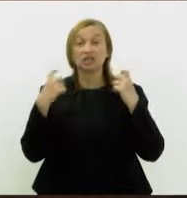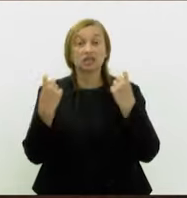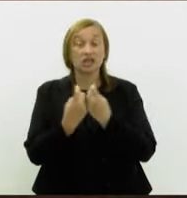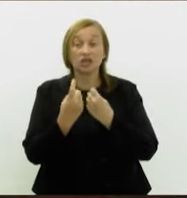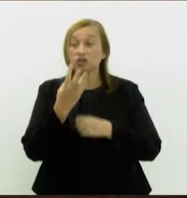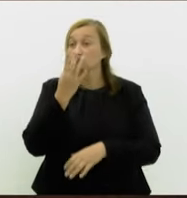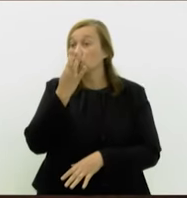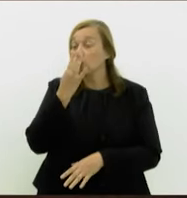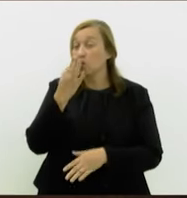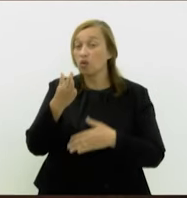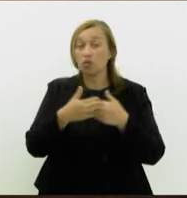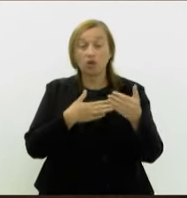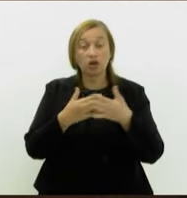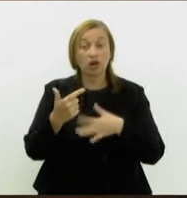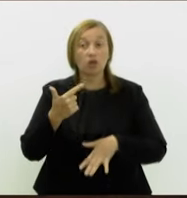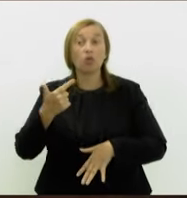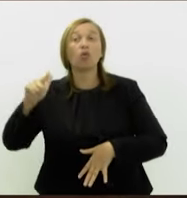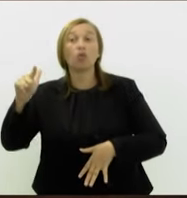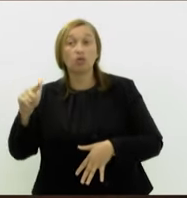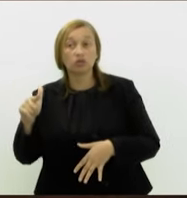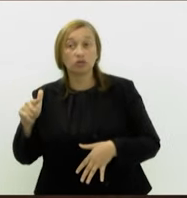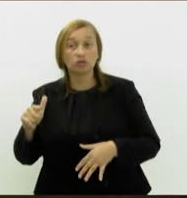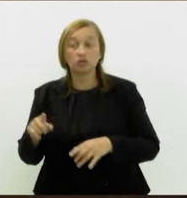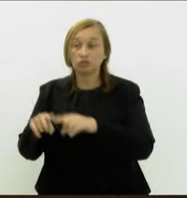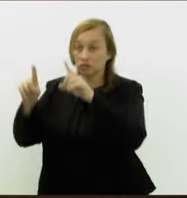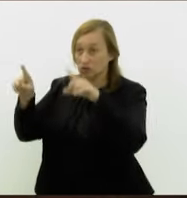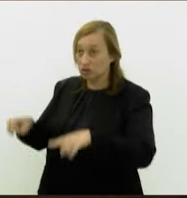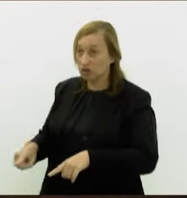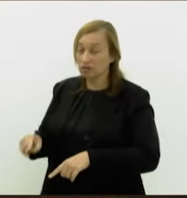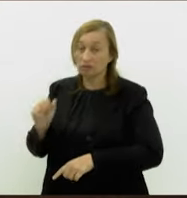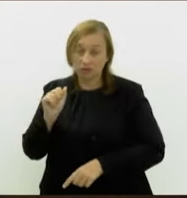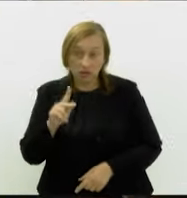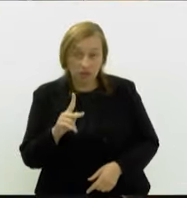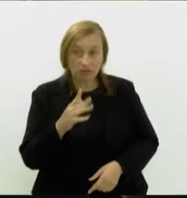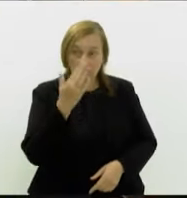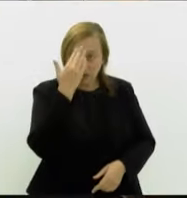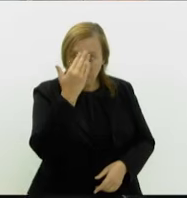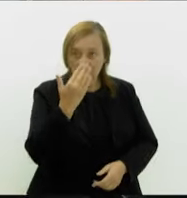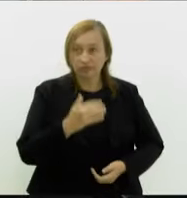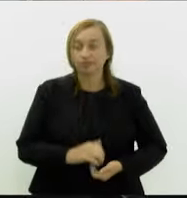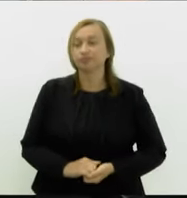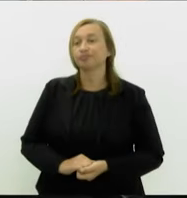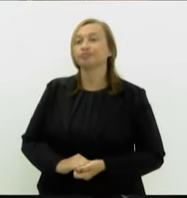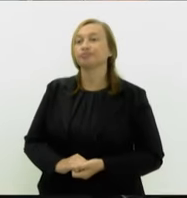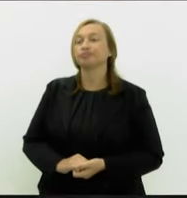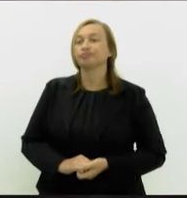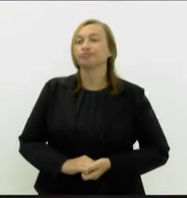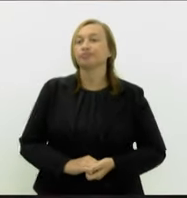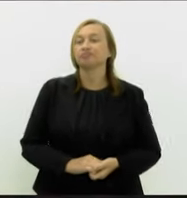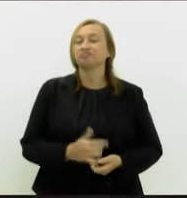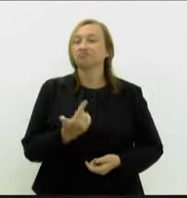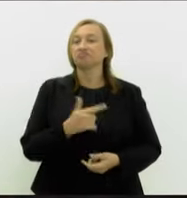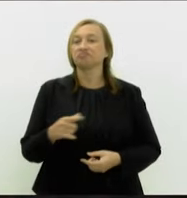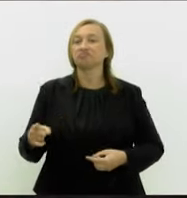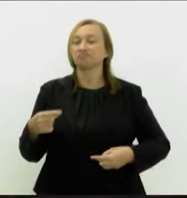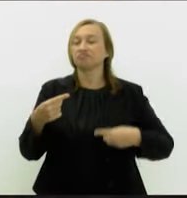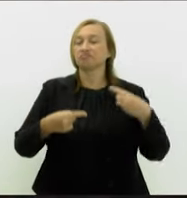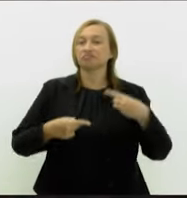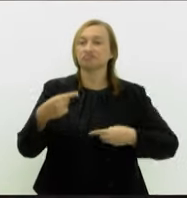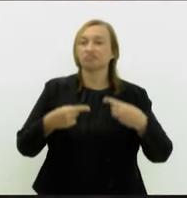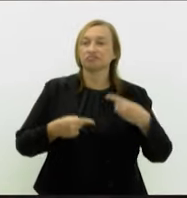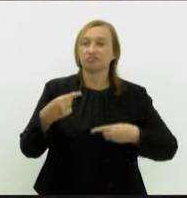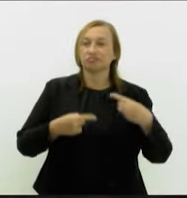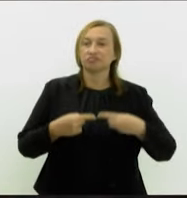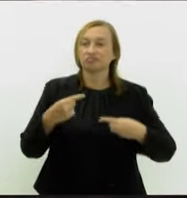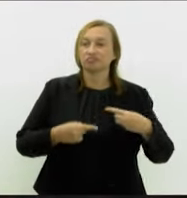discriminação entre funcionários. Tá? Obrigado. Não havendo